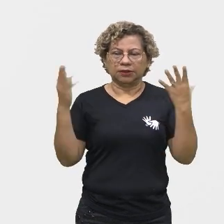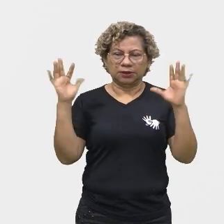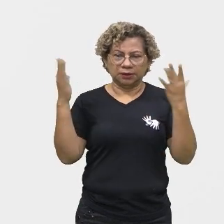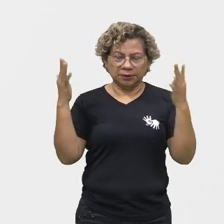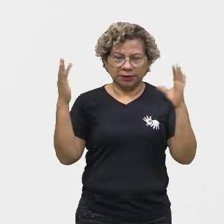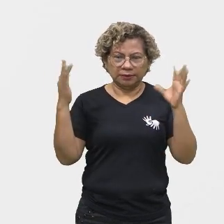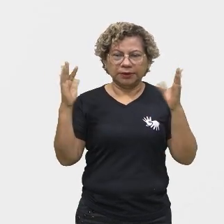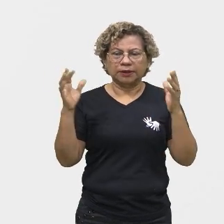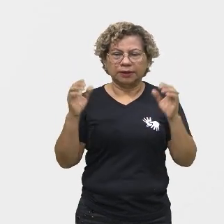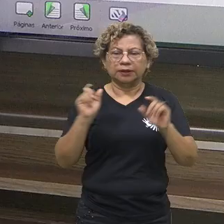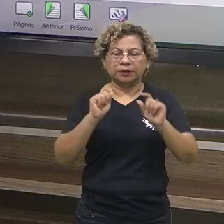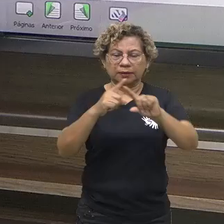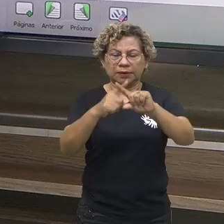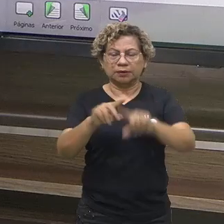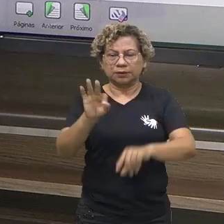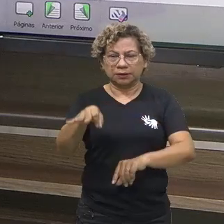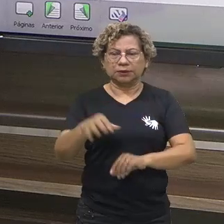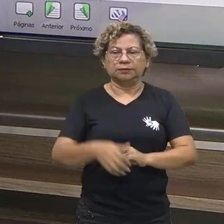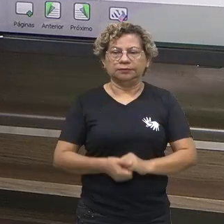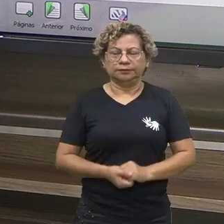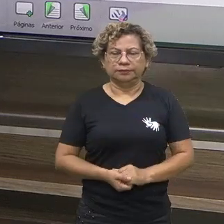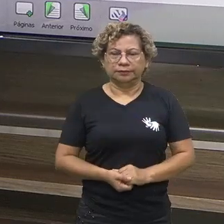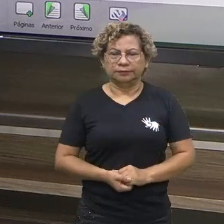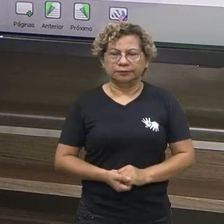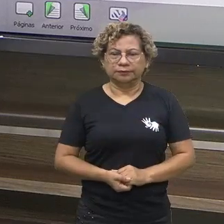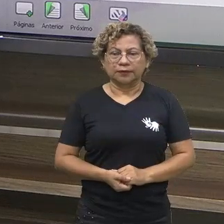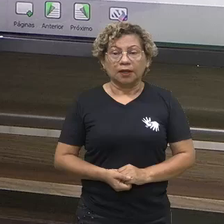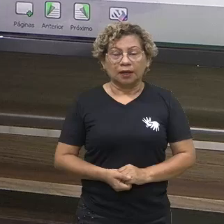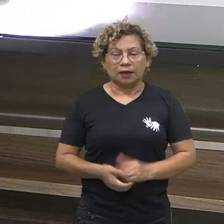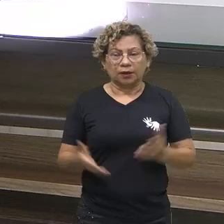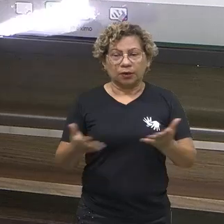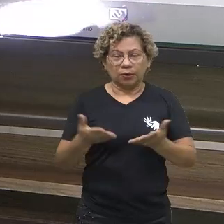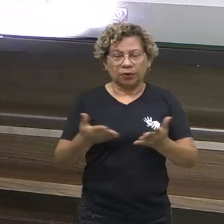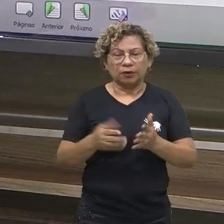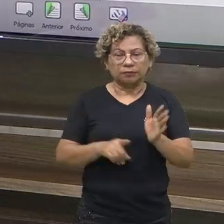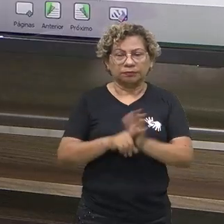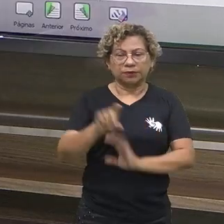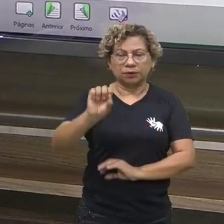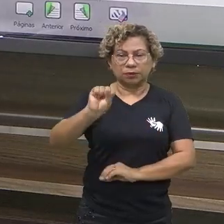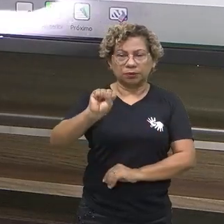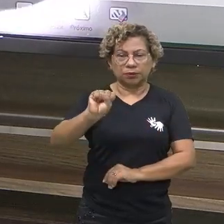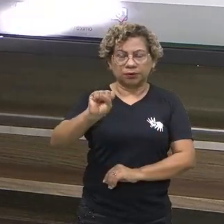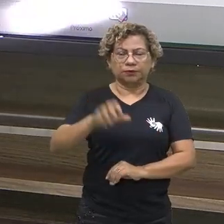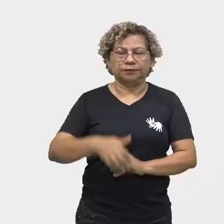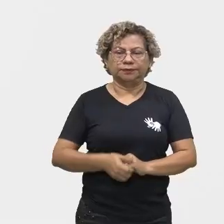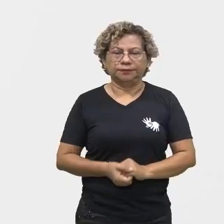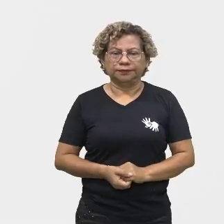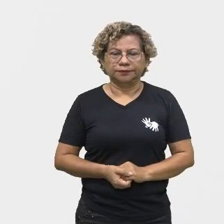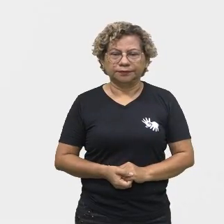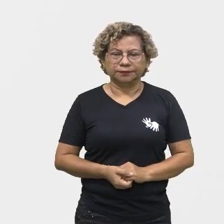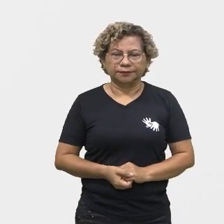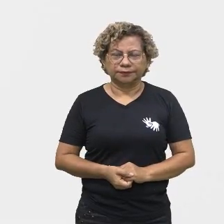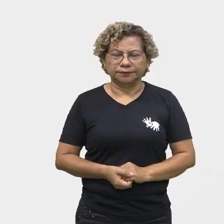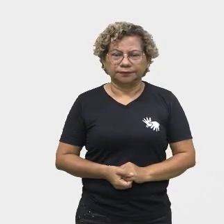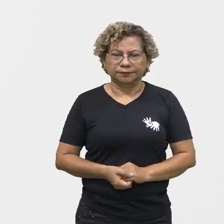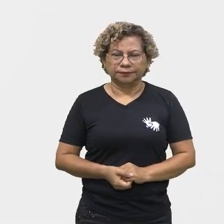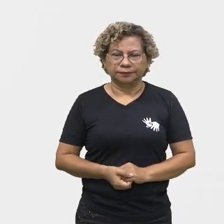aí para quem acertou. E agora a gente vai para a questão de número 8. Olha só o que nós temos aí na questão número 8.